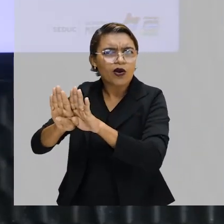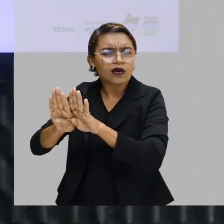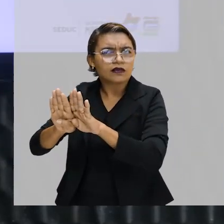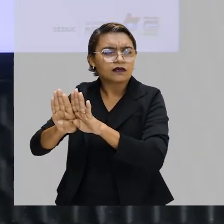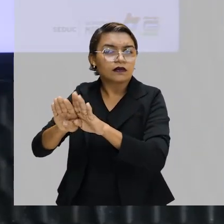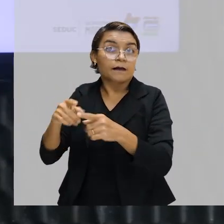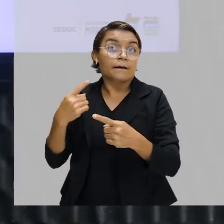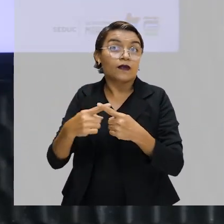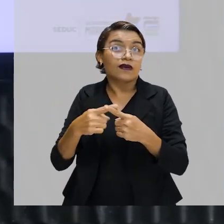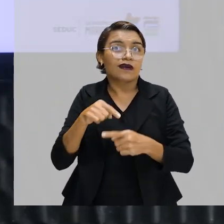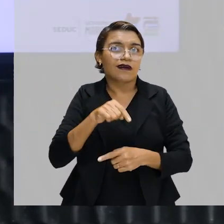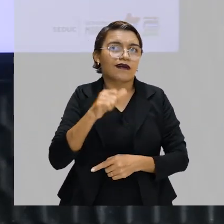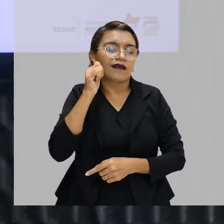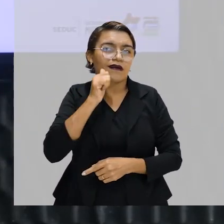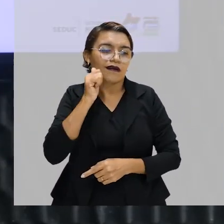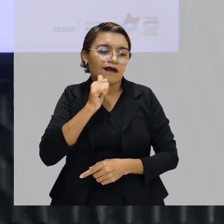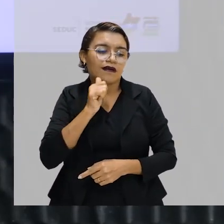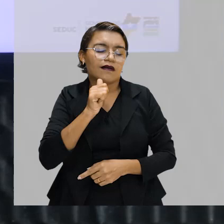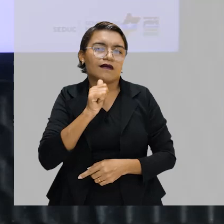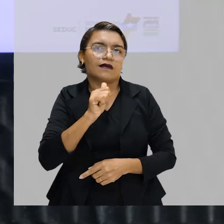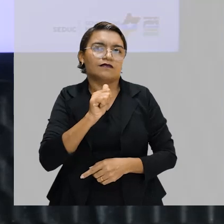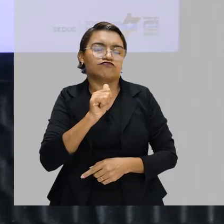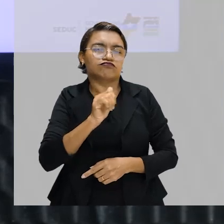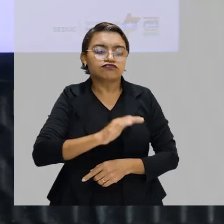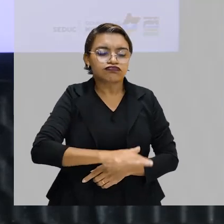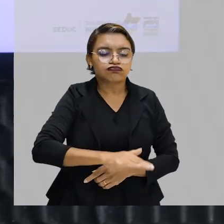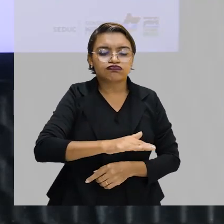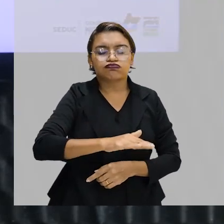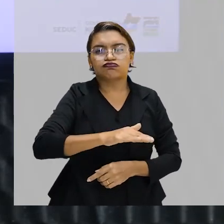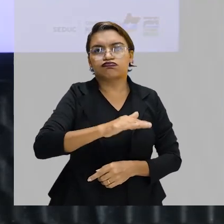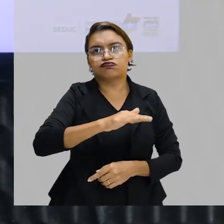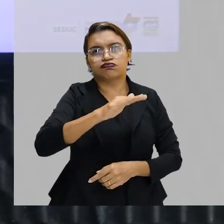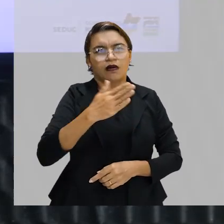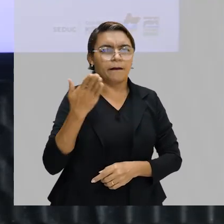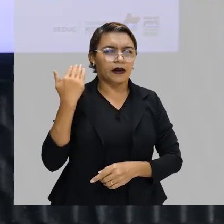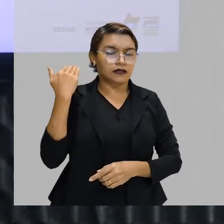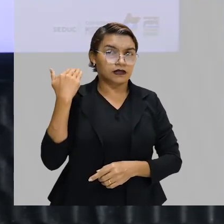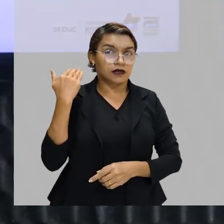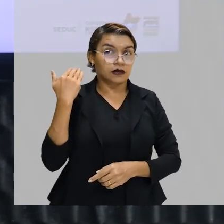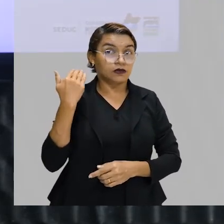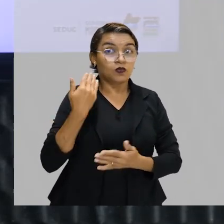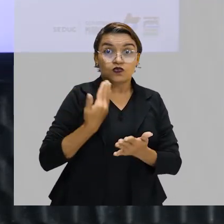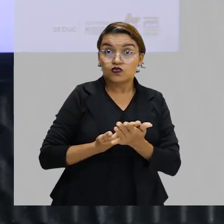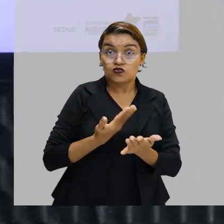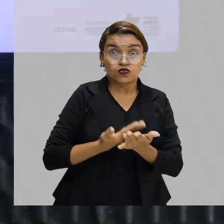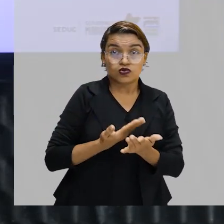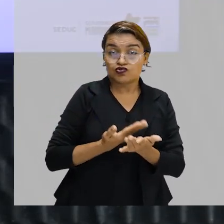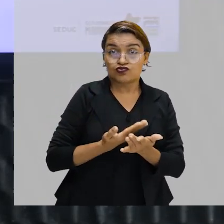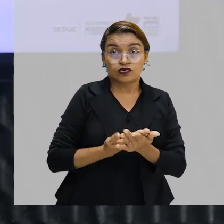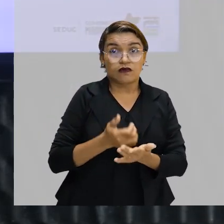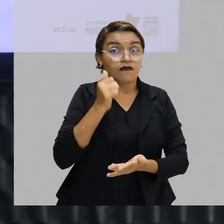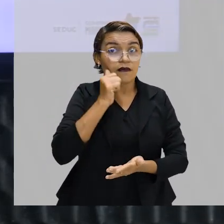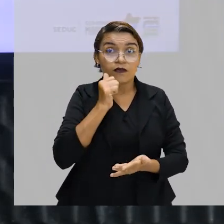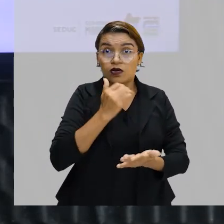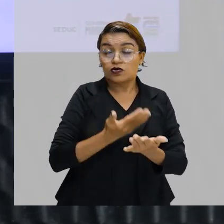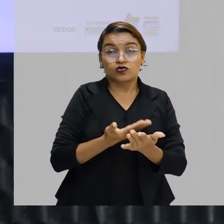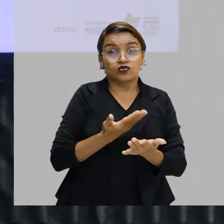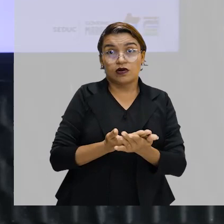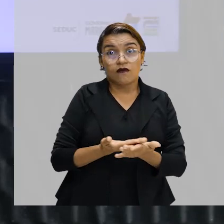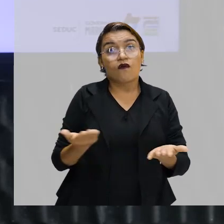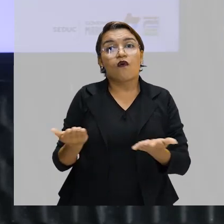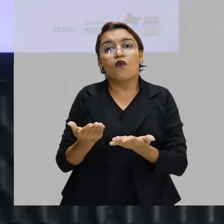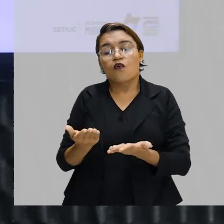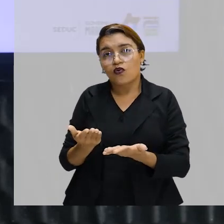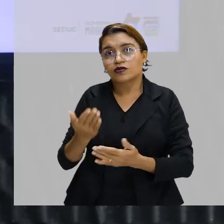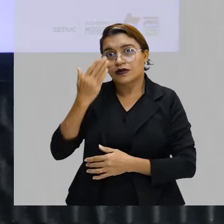ela vem de uma criação. Antigamente a mulher não estudava. Hoje as mulheres aí têm um espaço, ainda